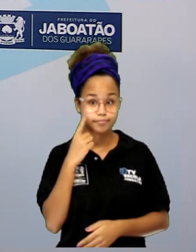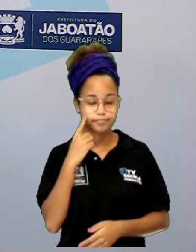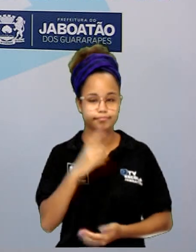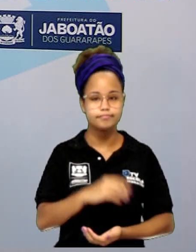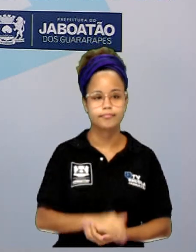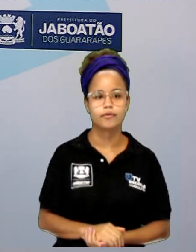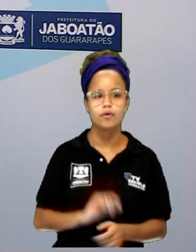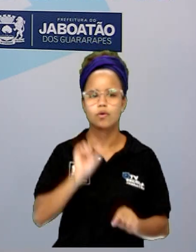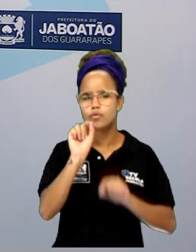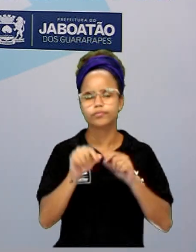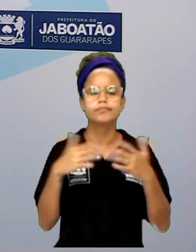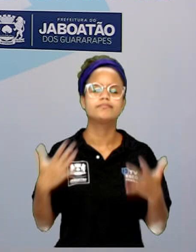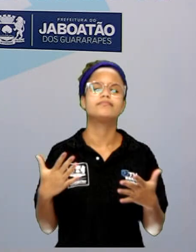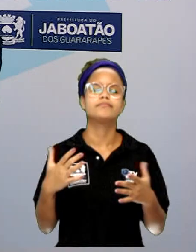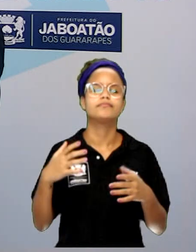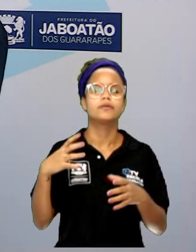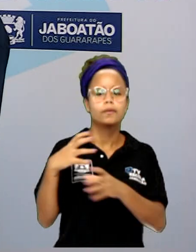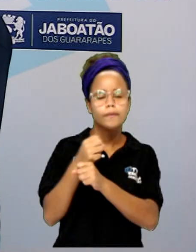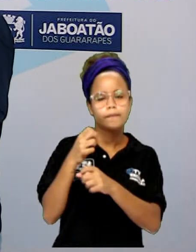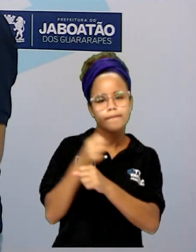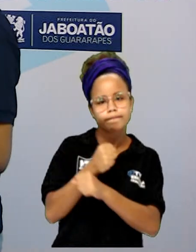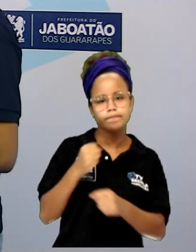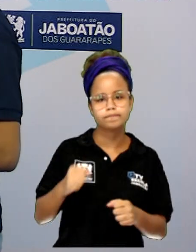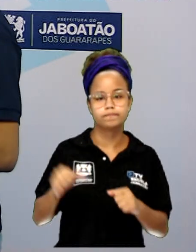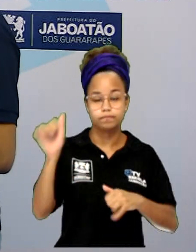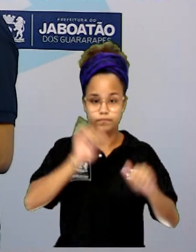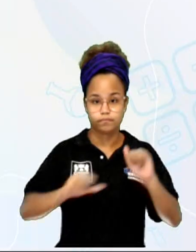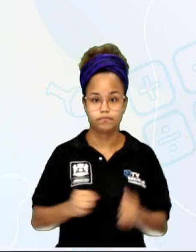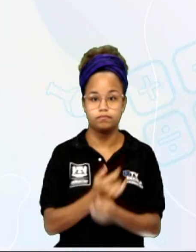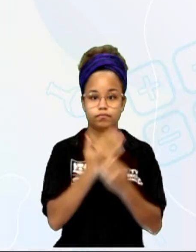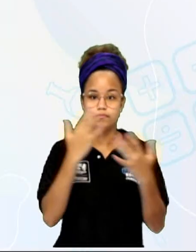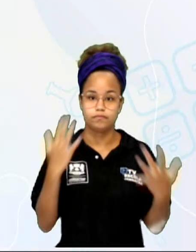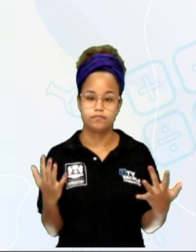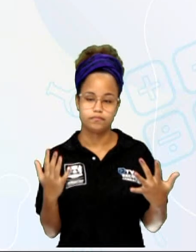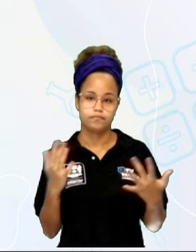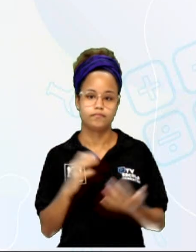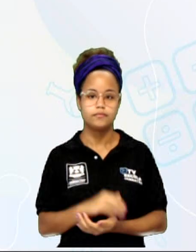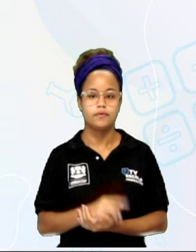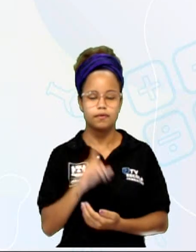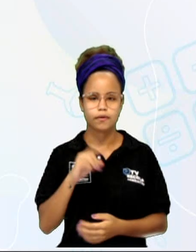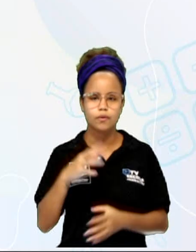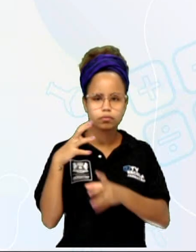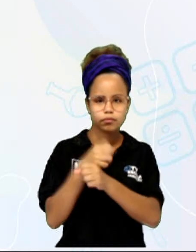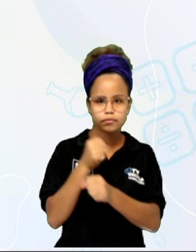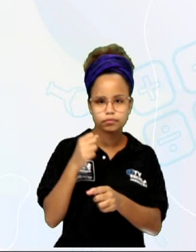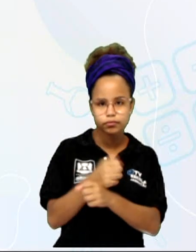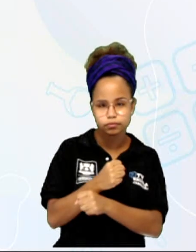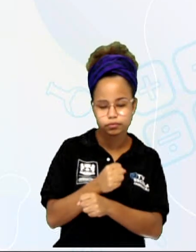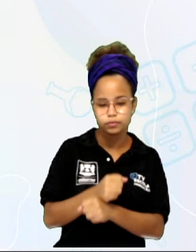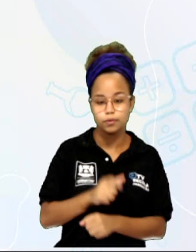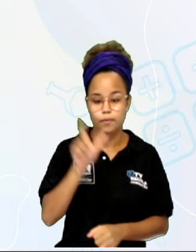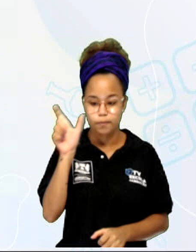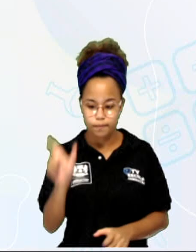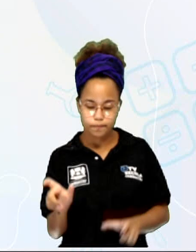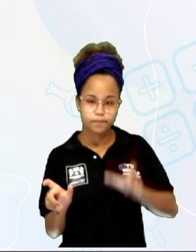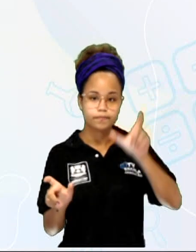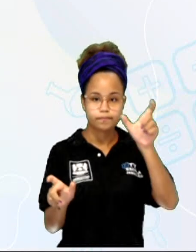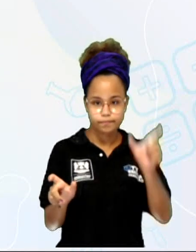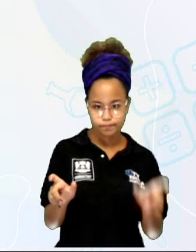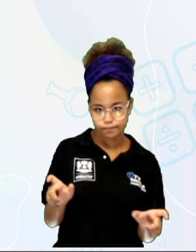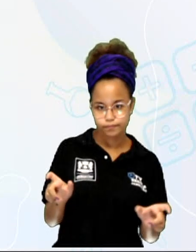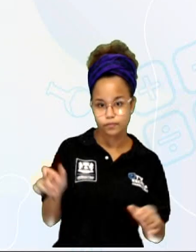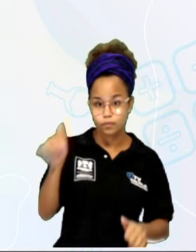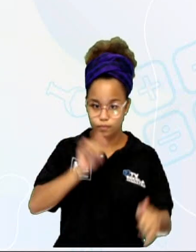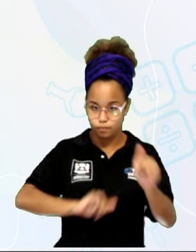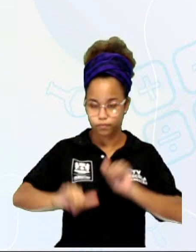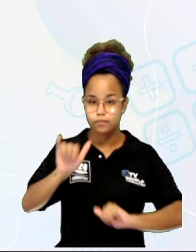são exatamente cálculos estequiométricos. Estequiometria são os cálculos de reagentes e produtos nas reações